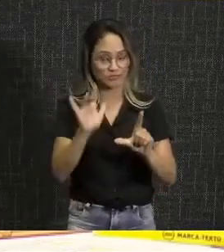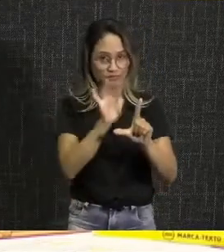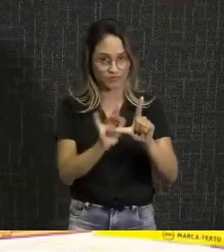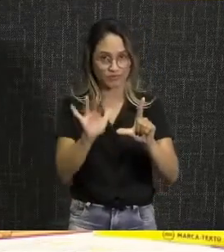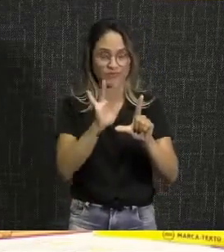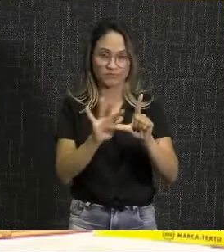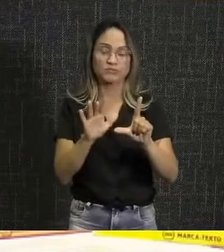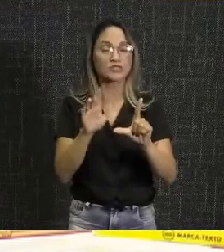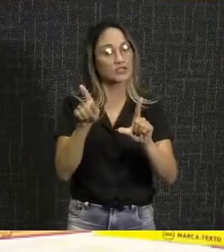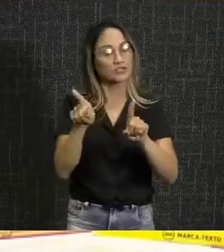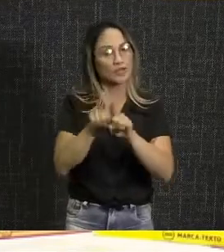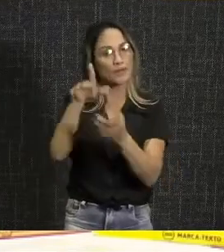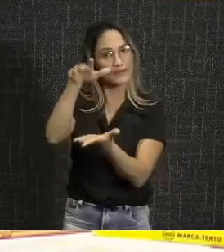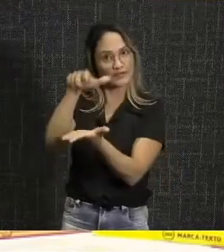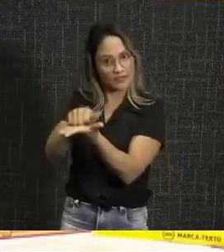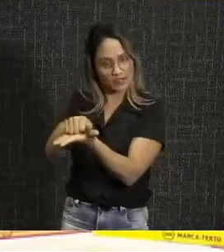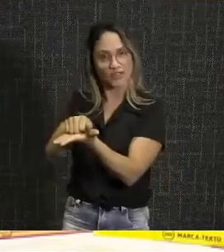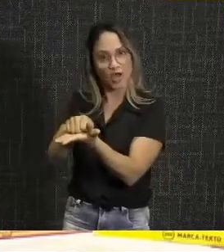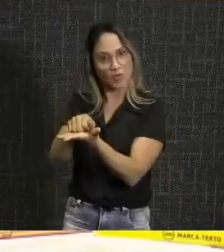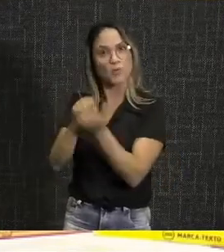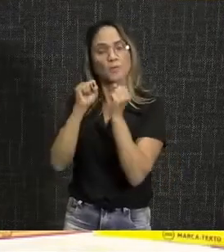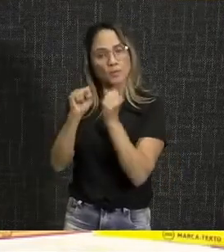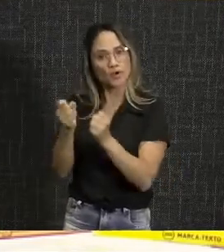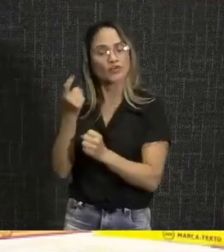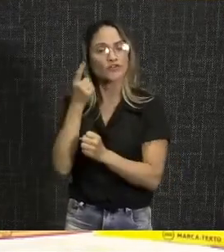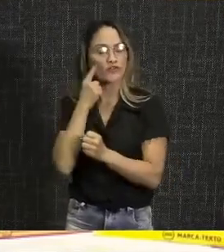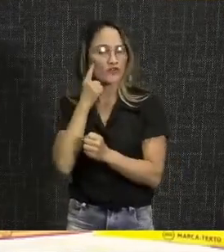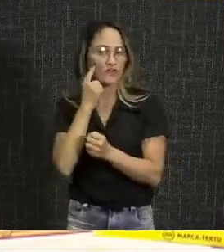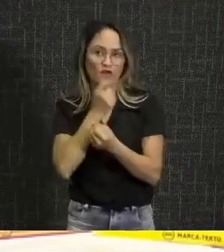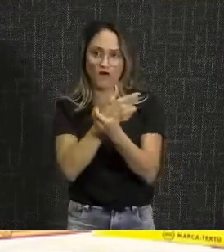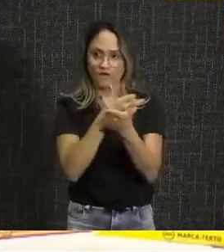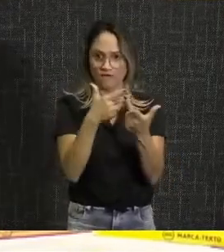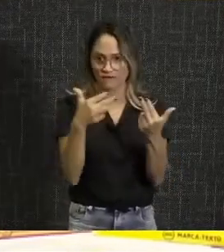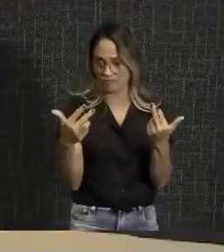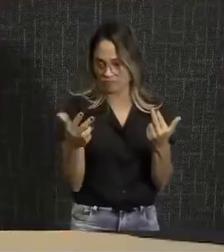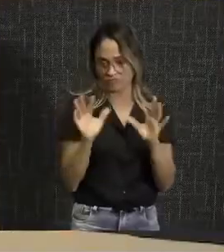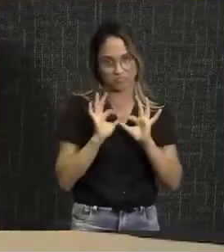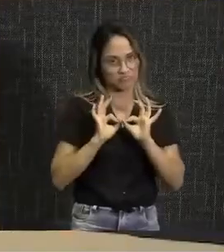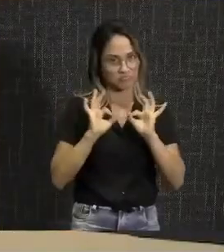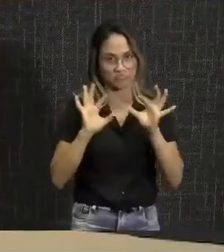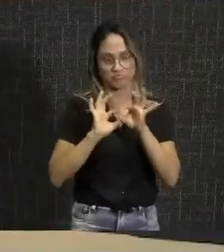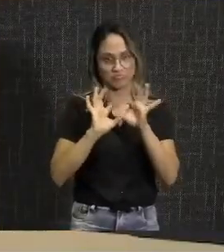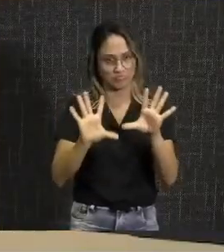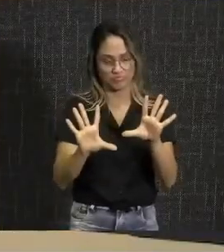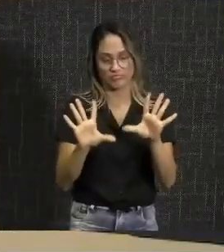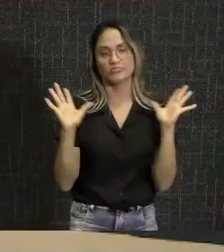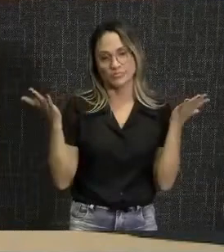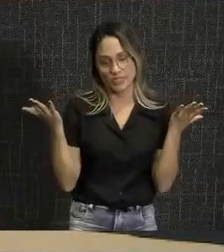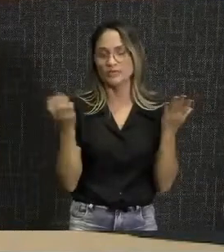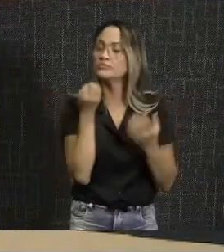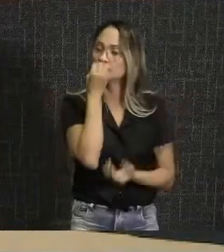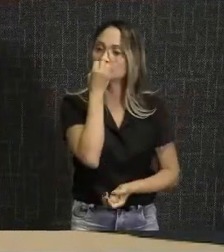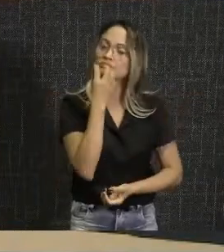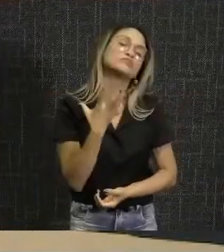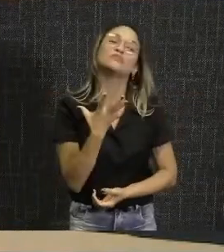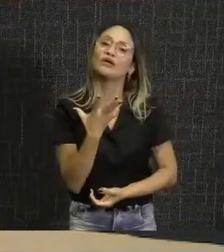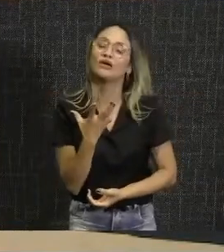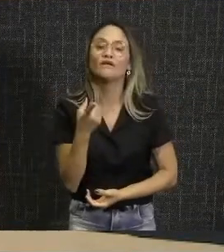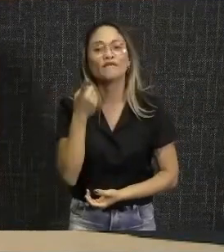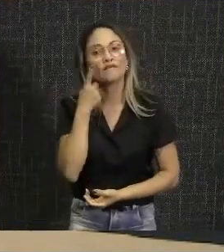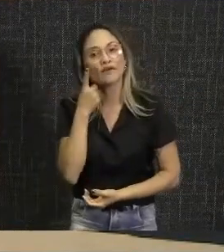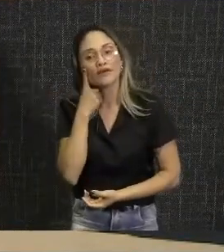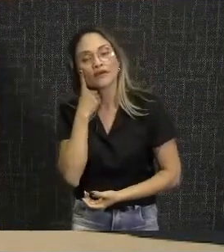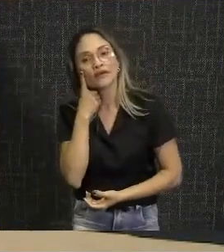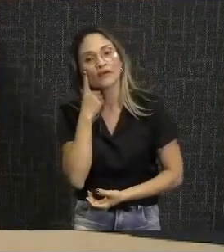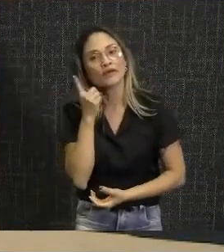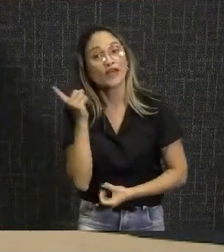salvas, você pode ver e rever quantas vezes quiser, porque, aliás, né, Dalano, sempre muito bom ver, rever,